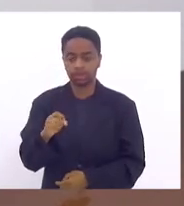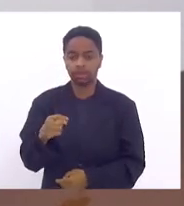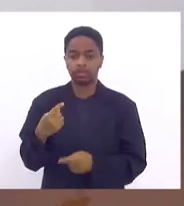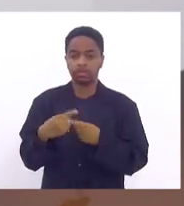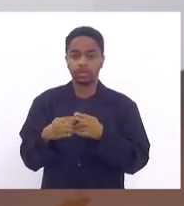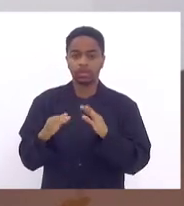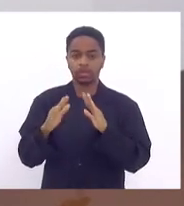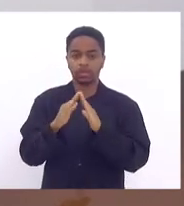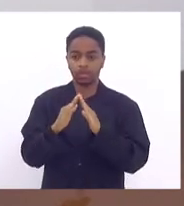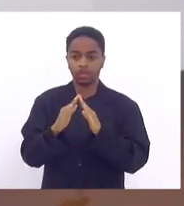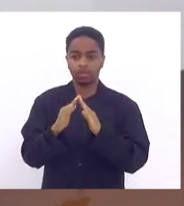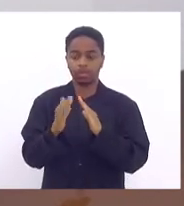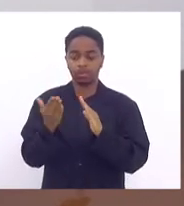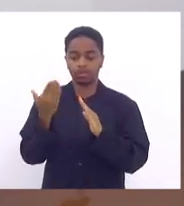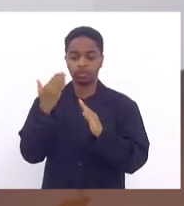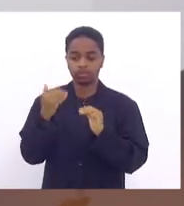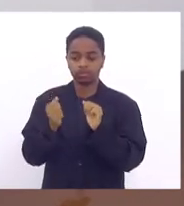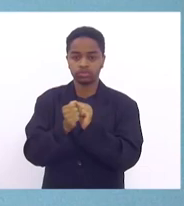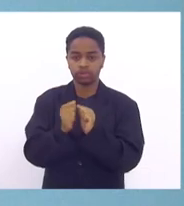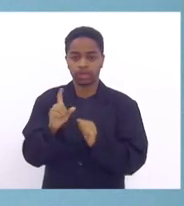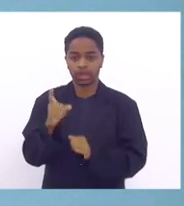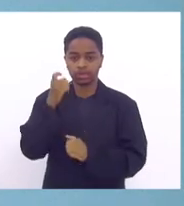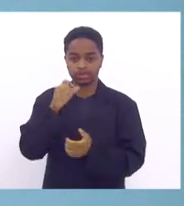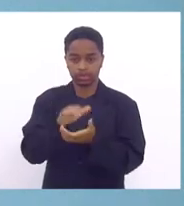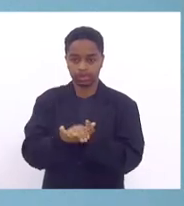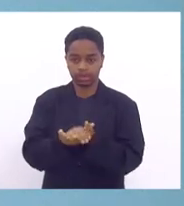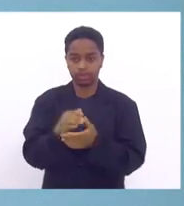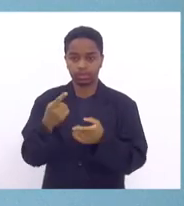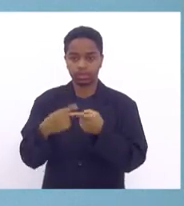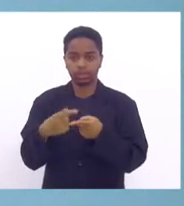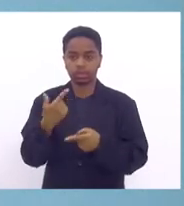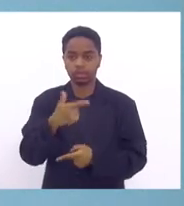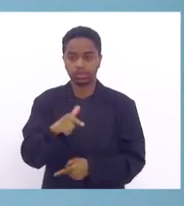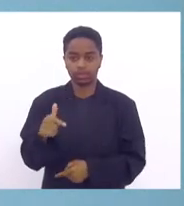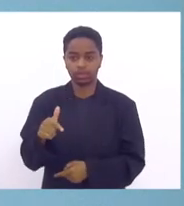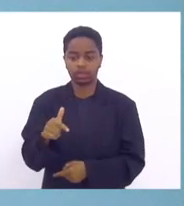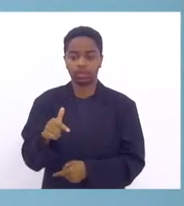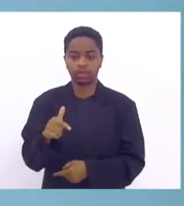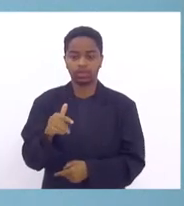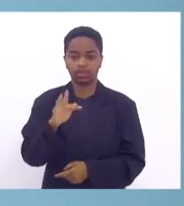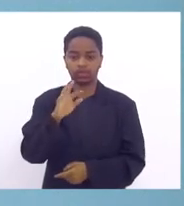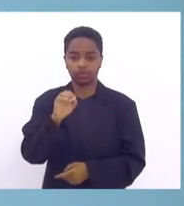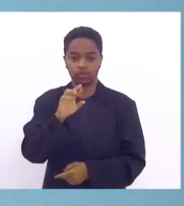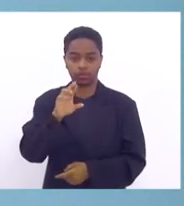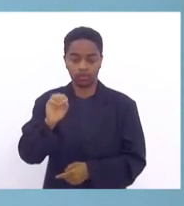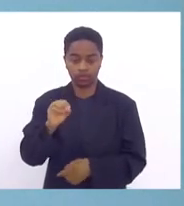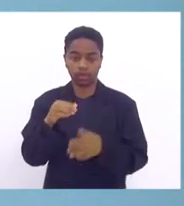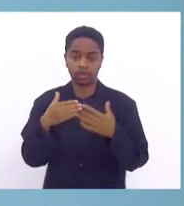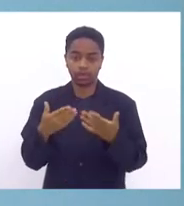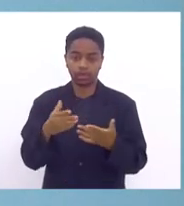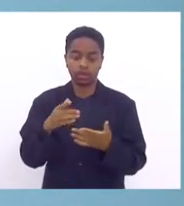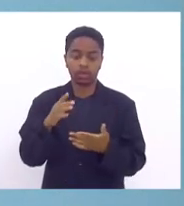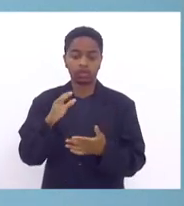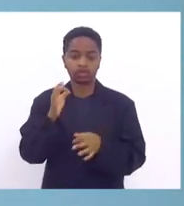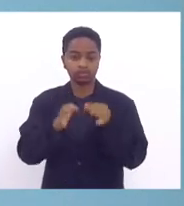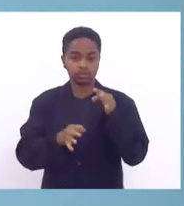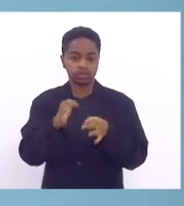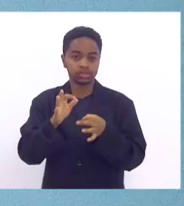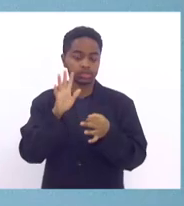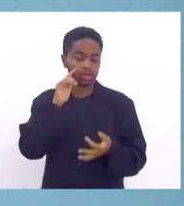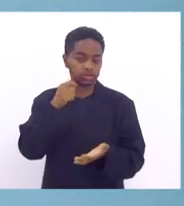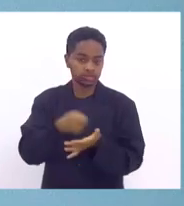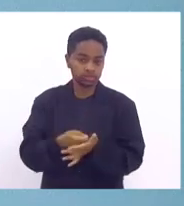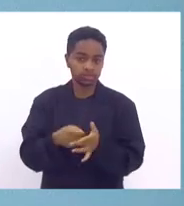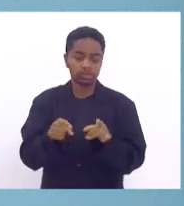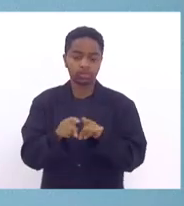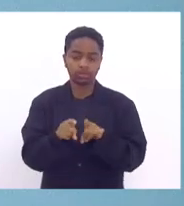então Eh cônjuge Quintão marido que não detinha a prerrogativa de foro e a decisão tinha sido determinada por um juiz de primeira instância tendo